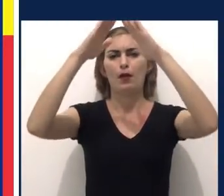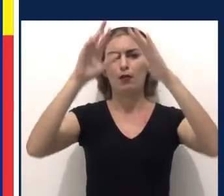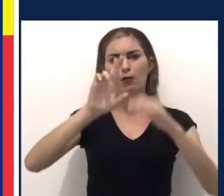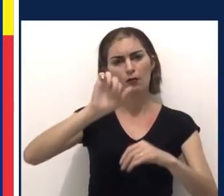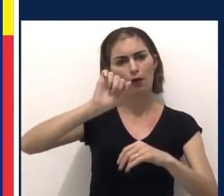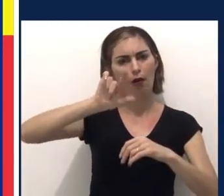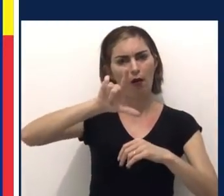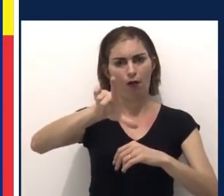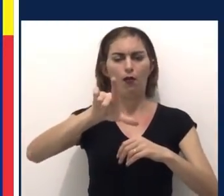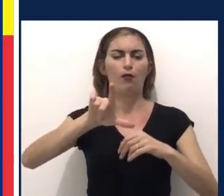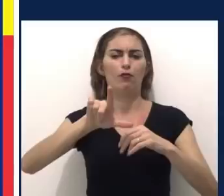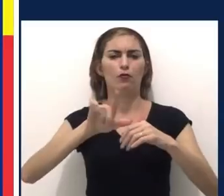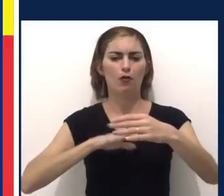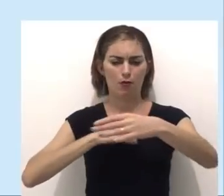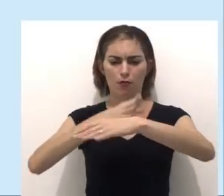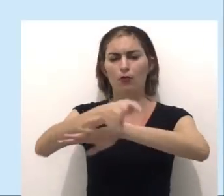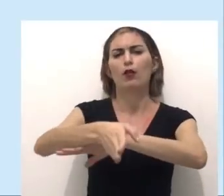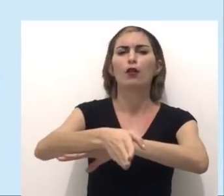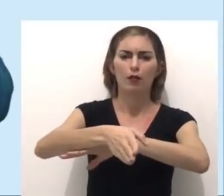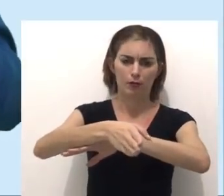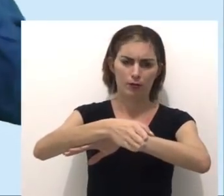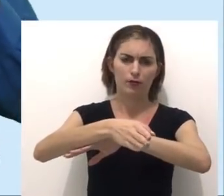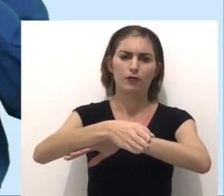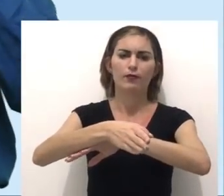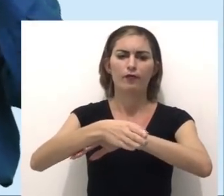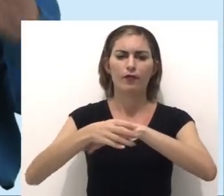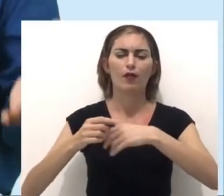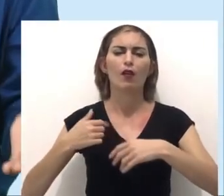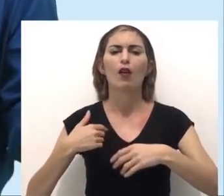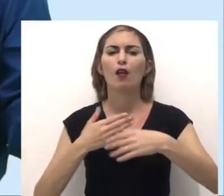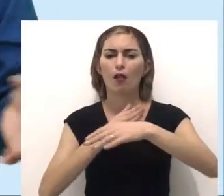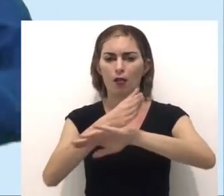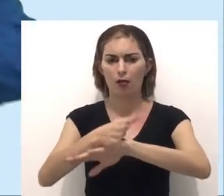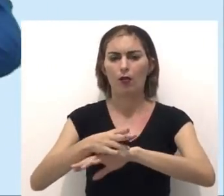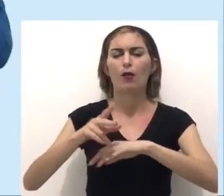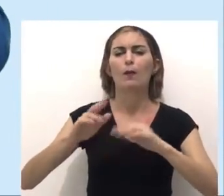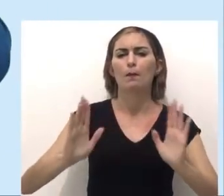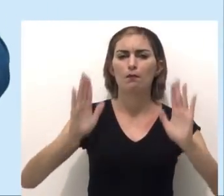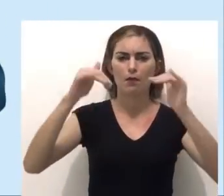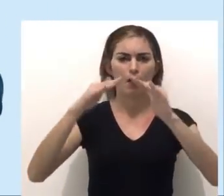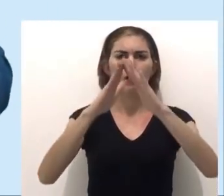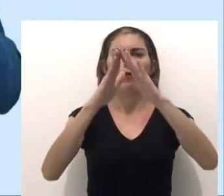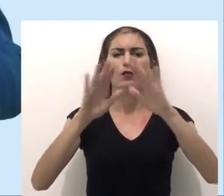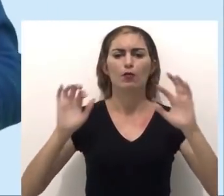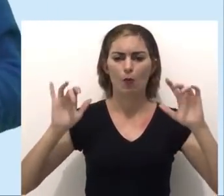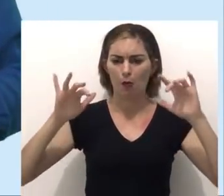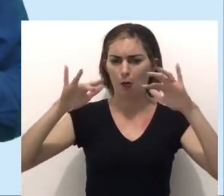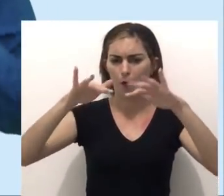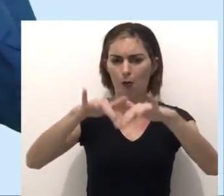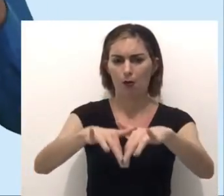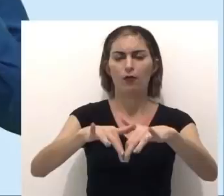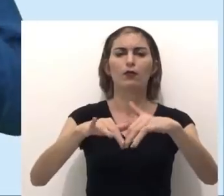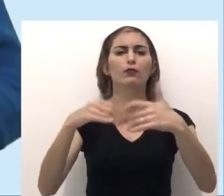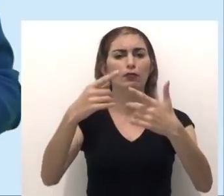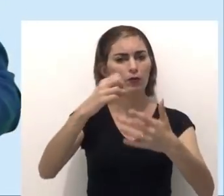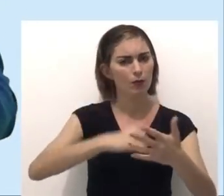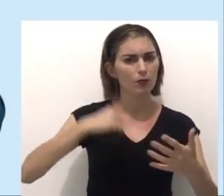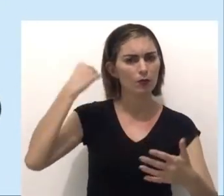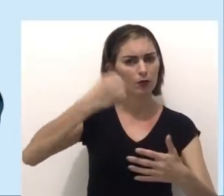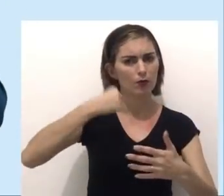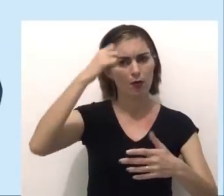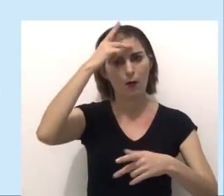Real de Louvre. Então, o Palácio Real de Louvre foi totalmente